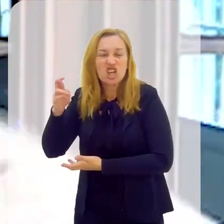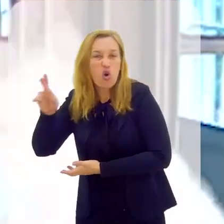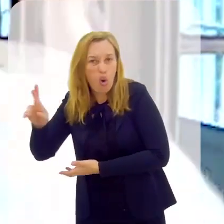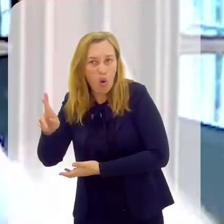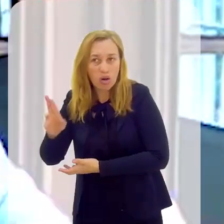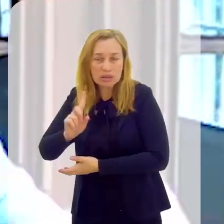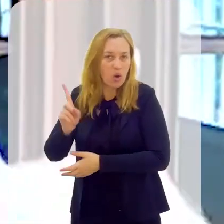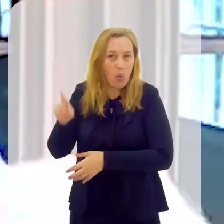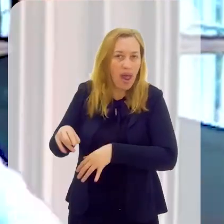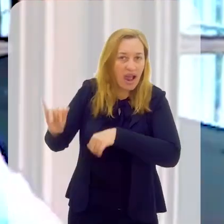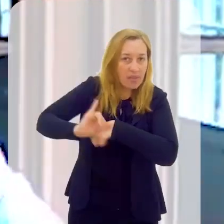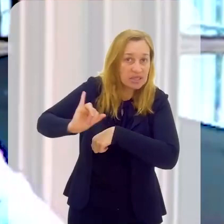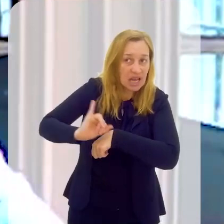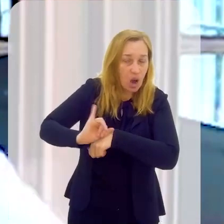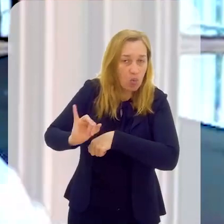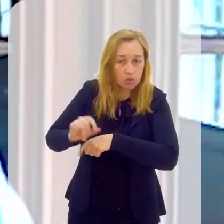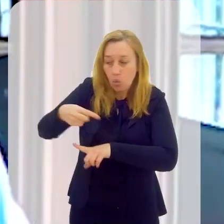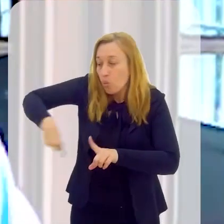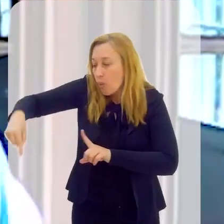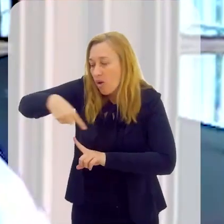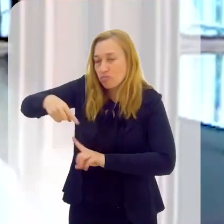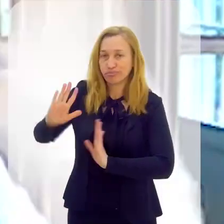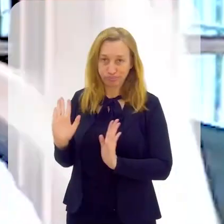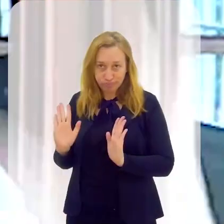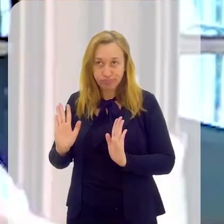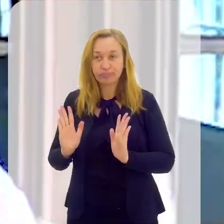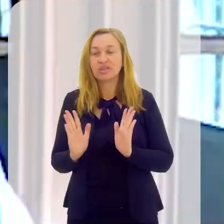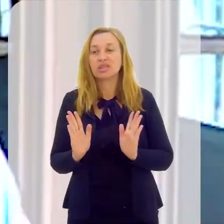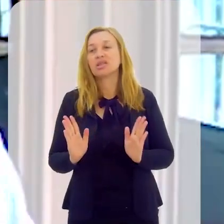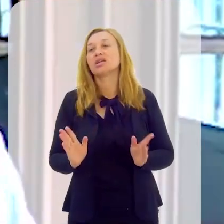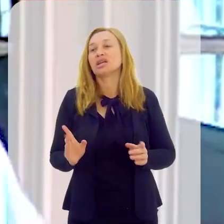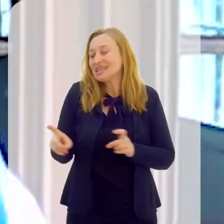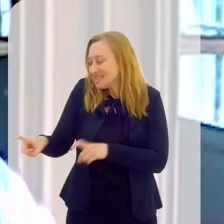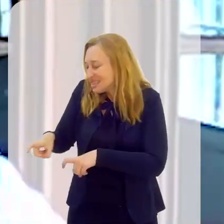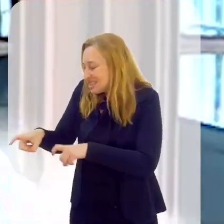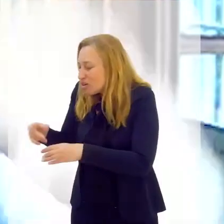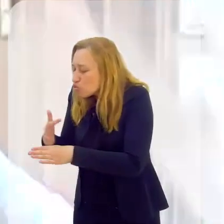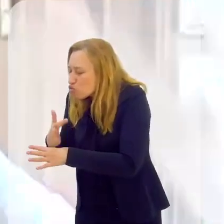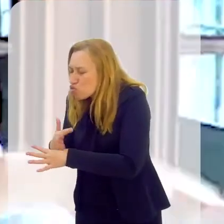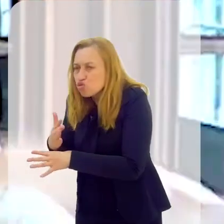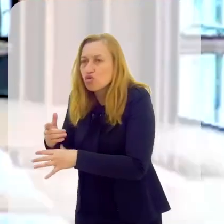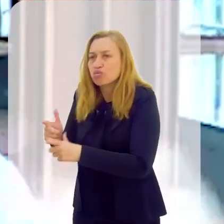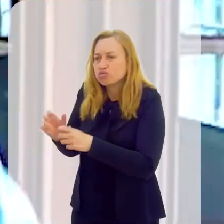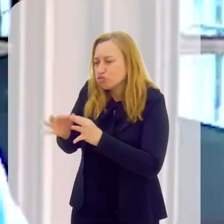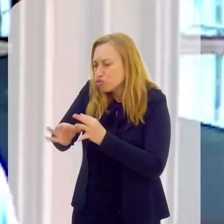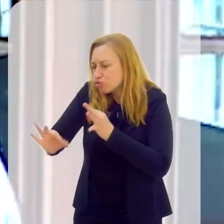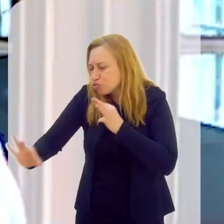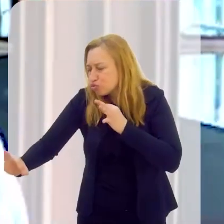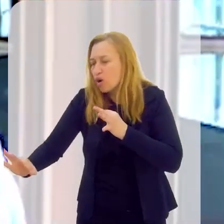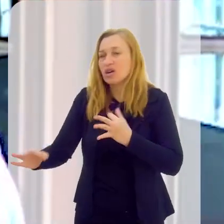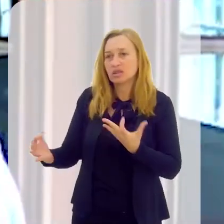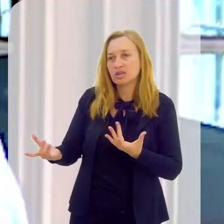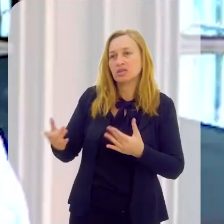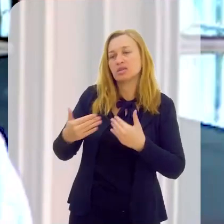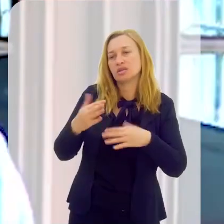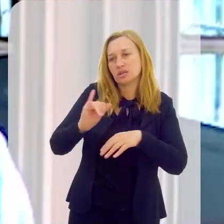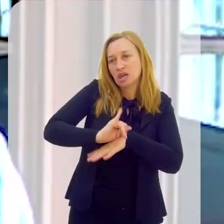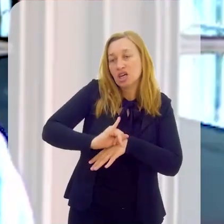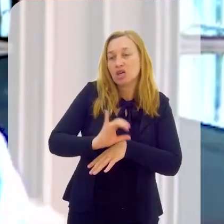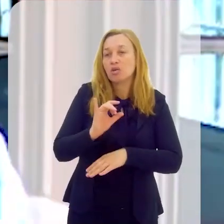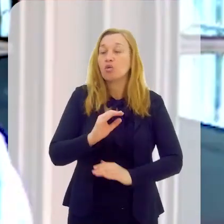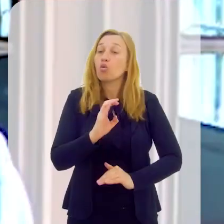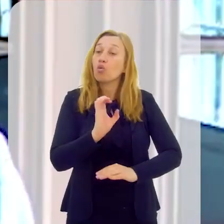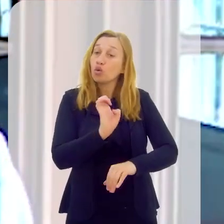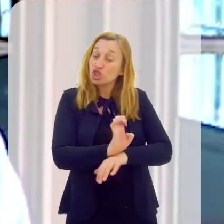cidades que não é a capital, né? O entorno, né, da capital e também aquelas cidades mais distantes da capital,